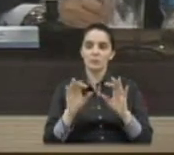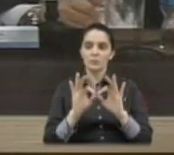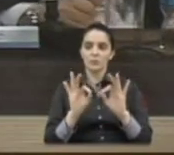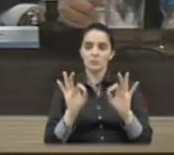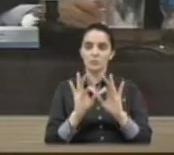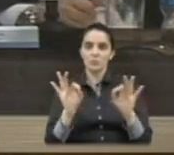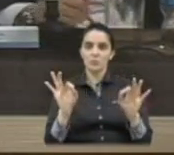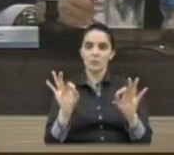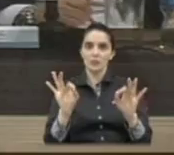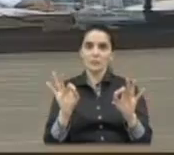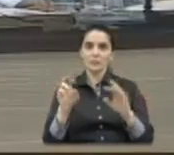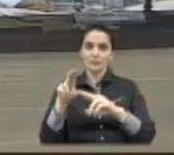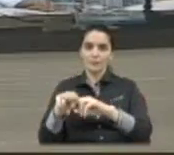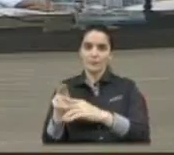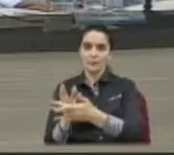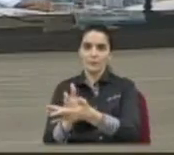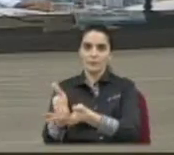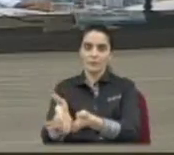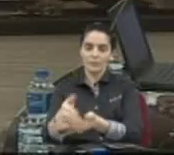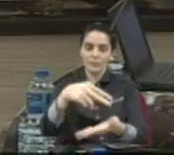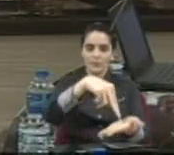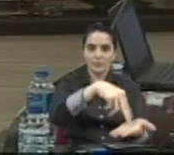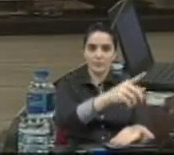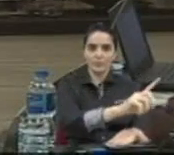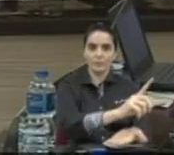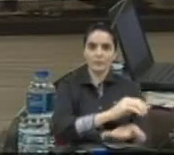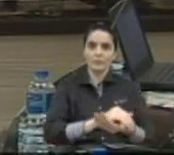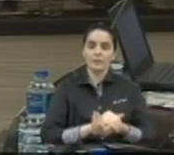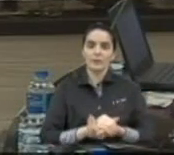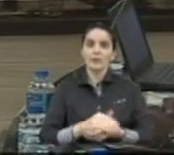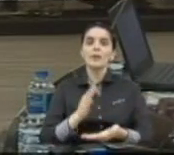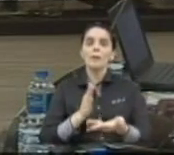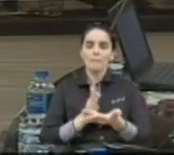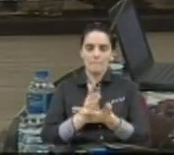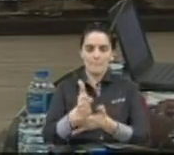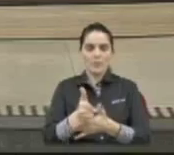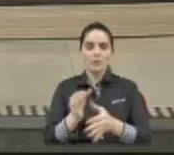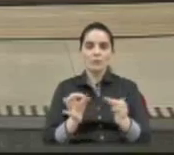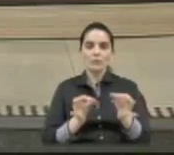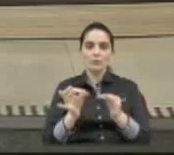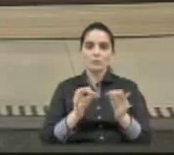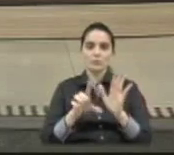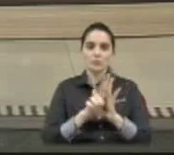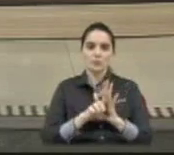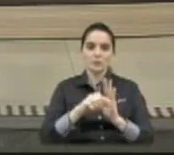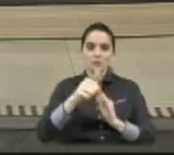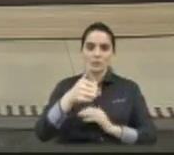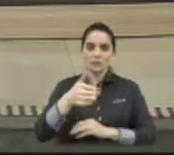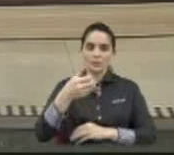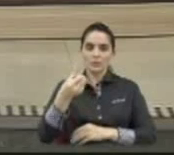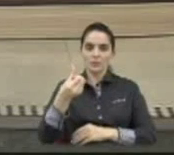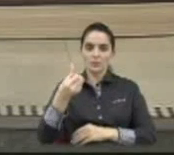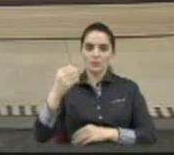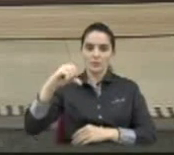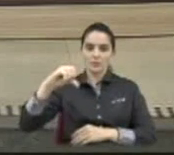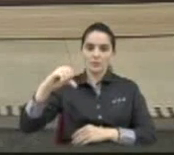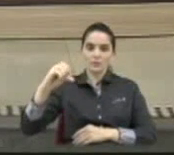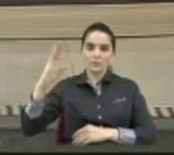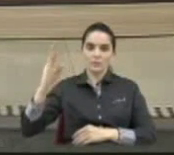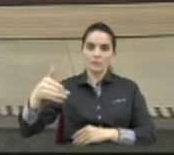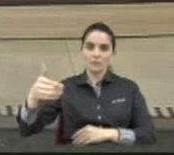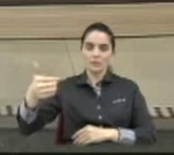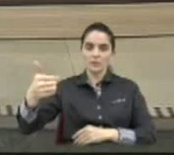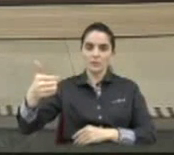votação é simbólica. Sentados à prova de pé rejeito. Está aprovado o projeto de lei número